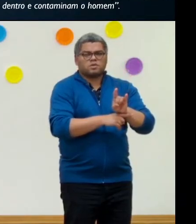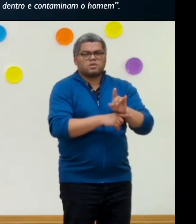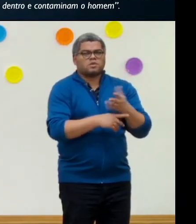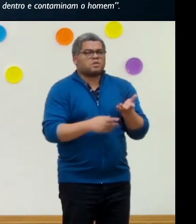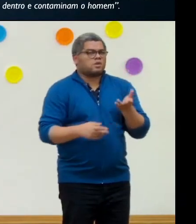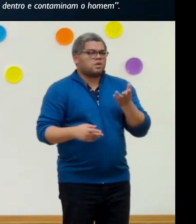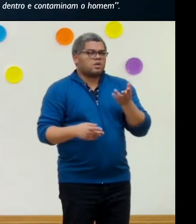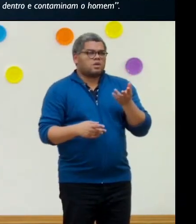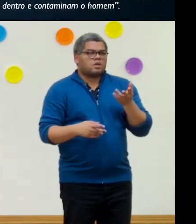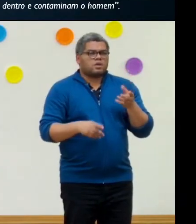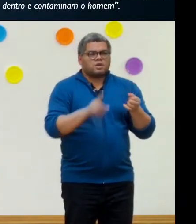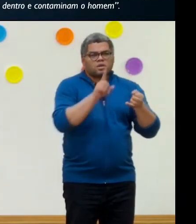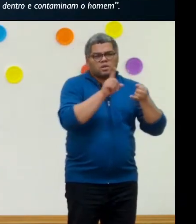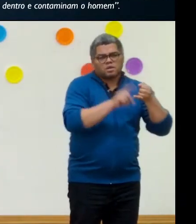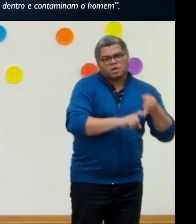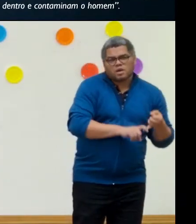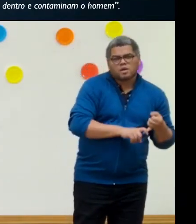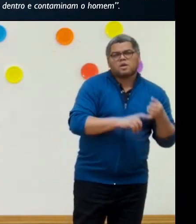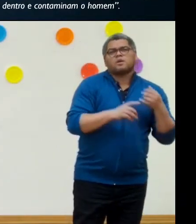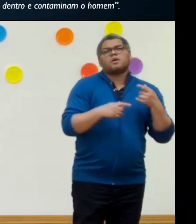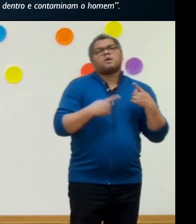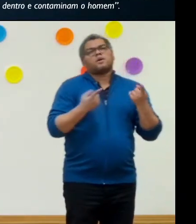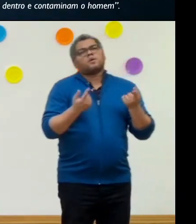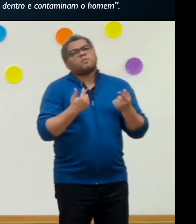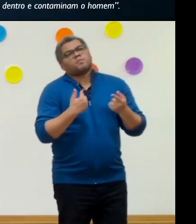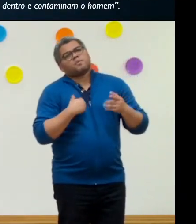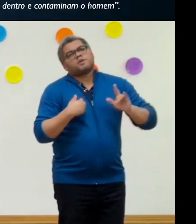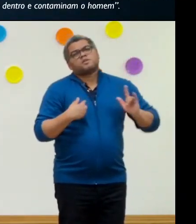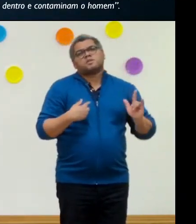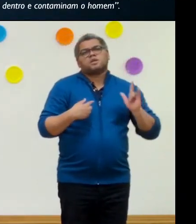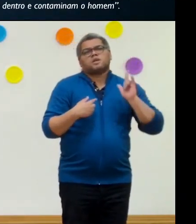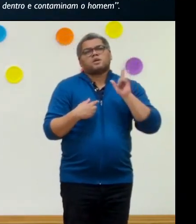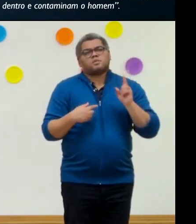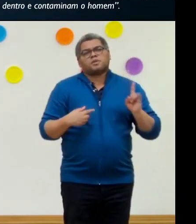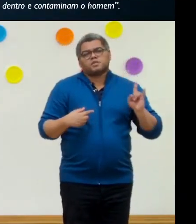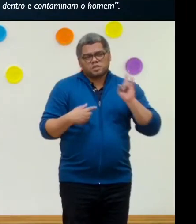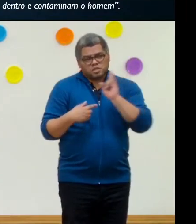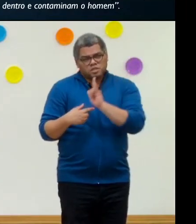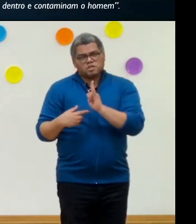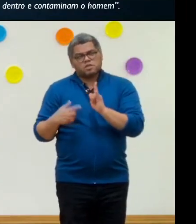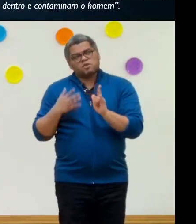caso e tal, mas eu amo a minha esposa, ele falou. E quem ama trai. Eu amo a minha esposa e traio.